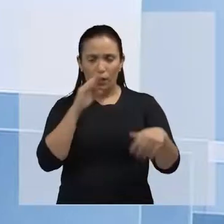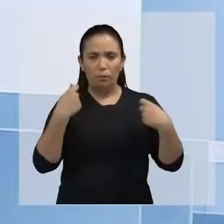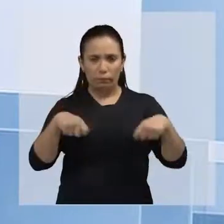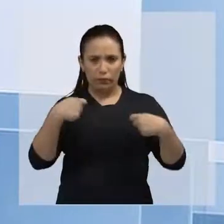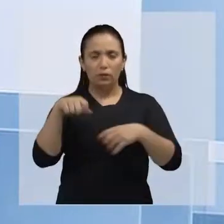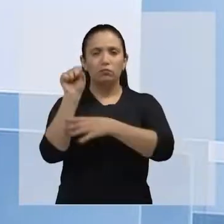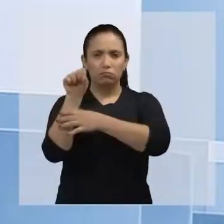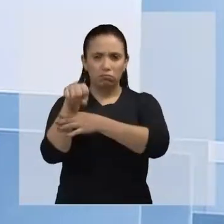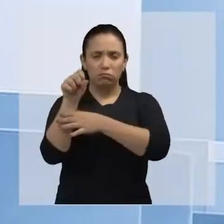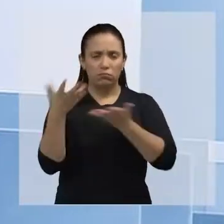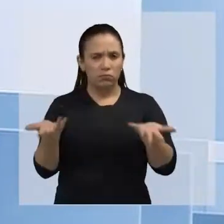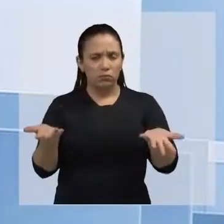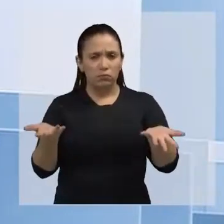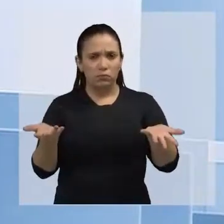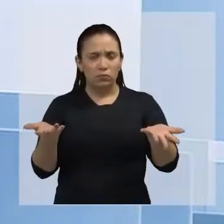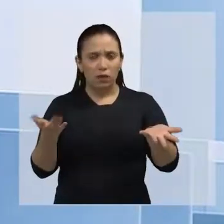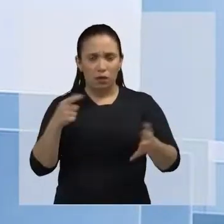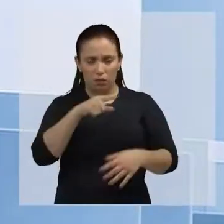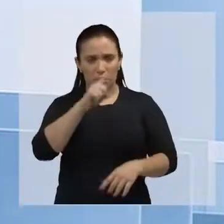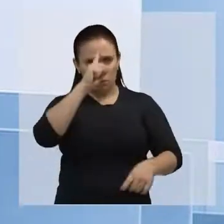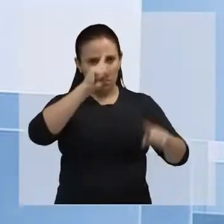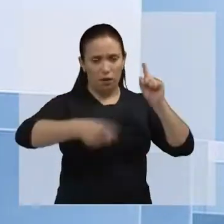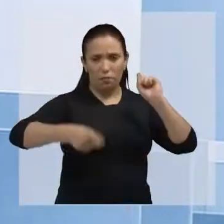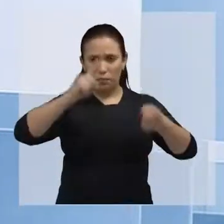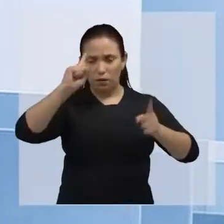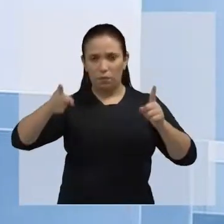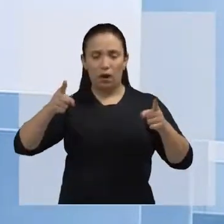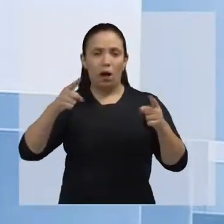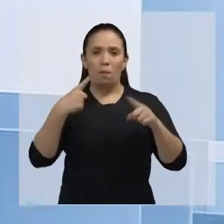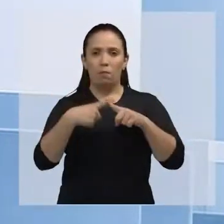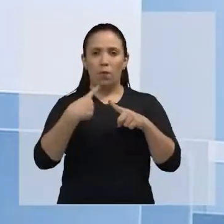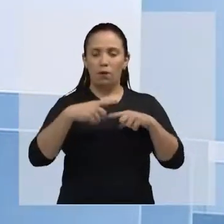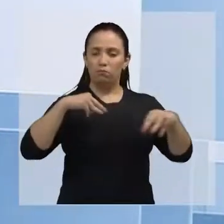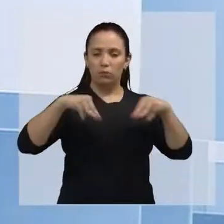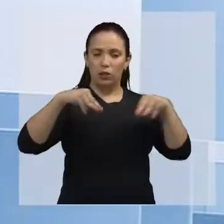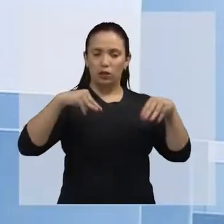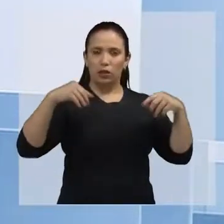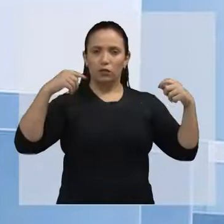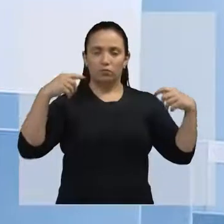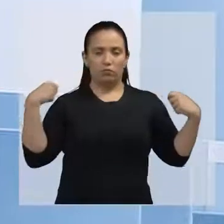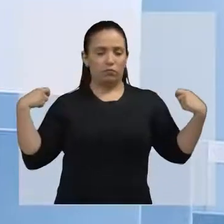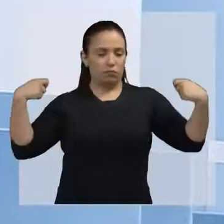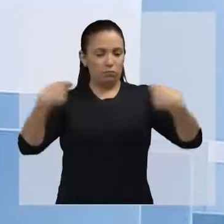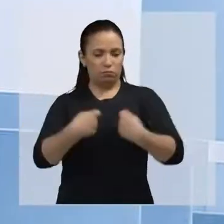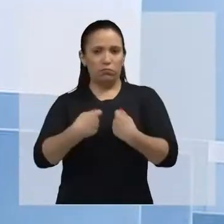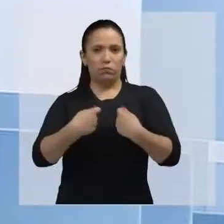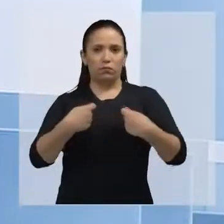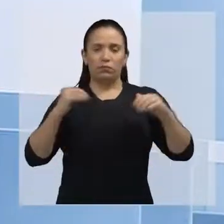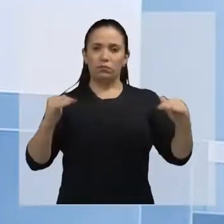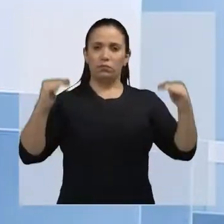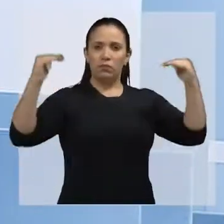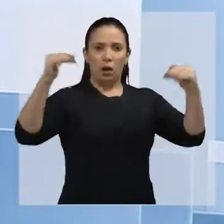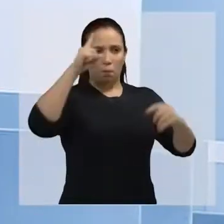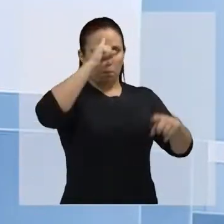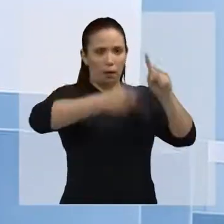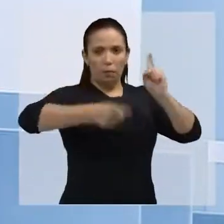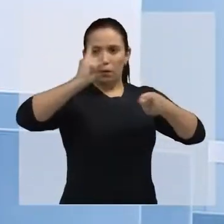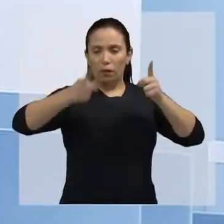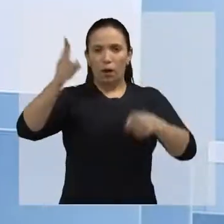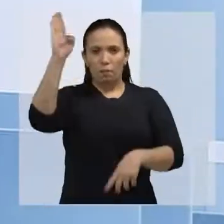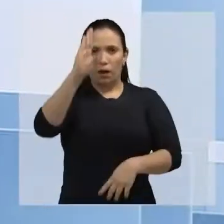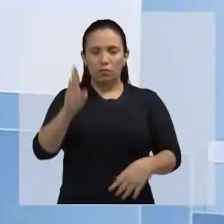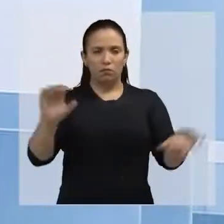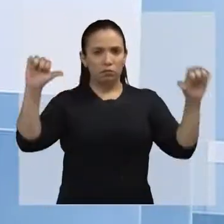tem que ficar calada e acabou-se. E eles é que têm, com aquela capa de super-homem, o poder de definir que o nosso país vai para o